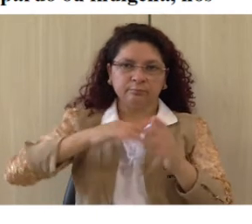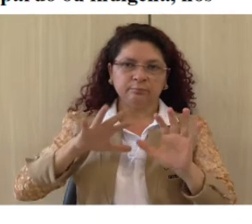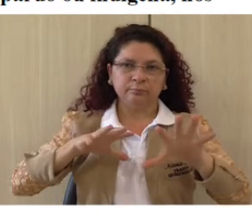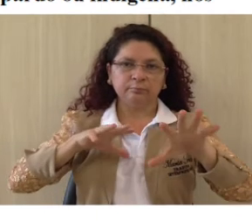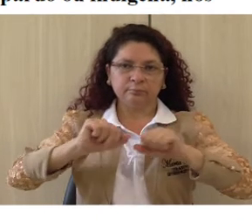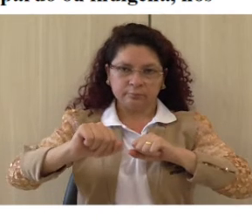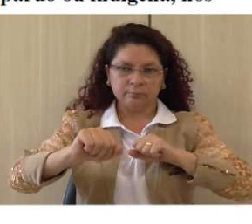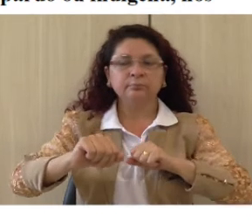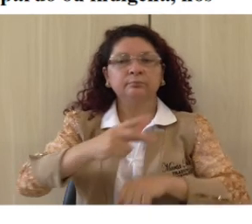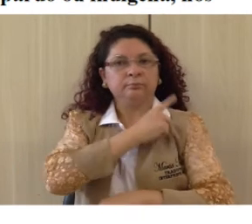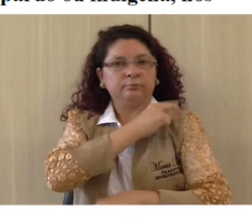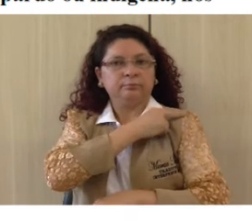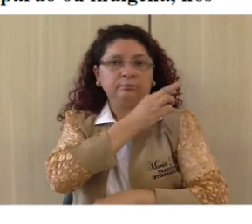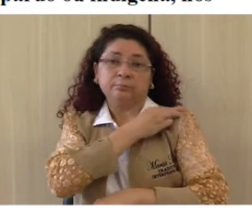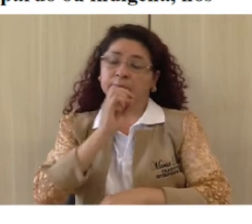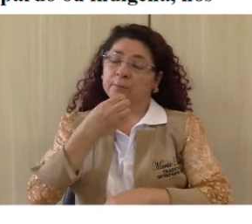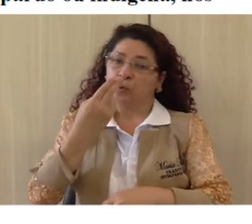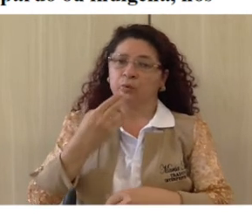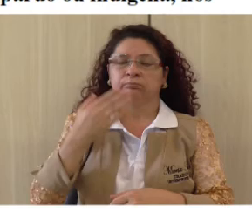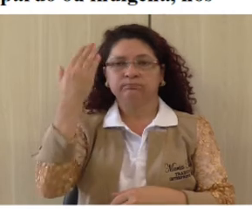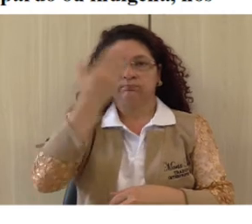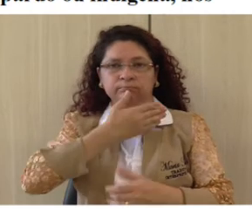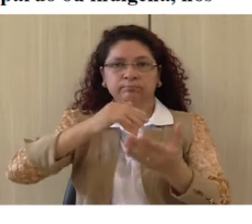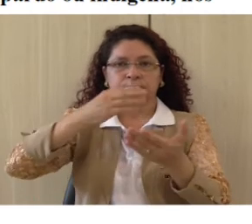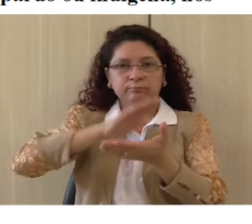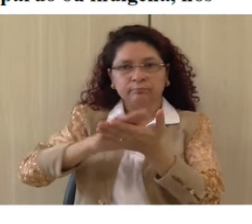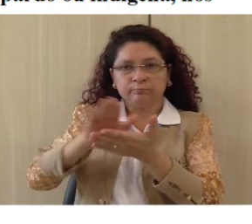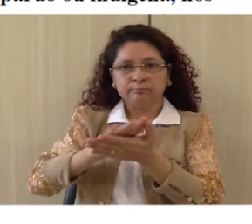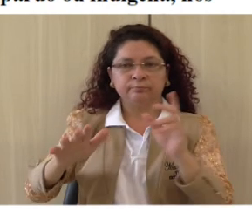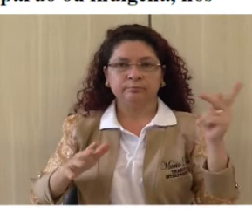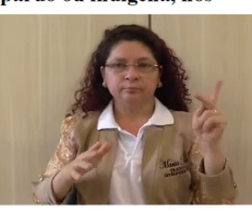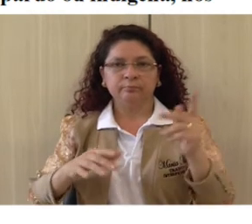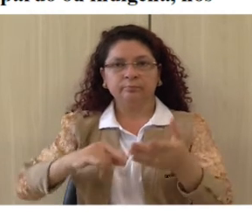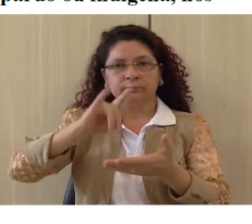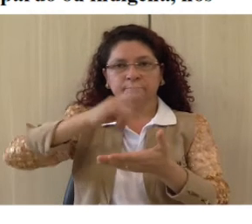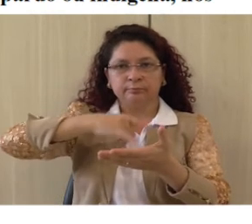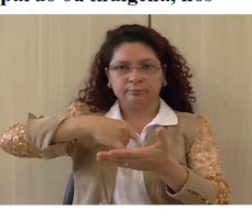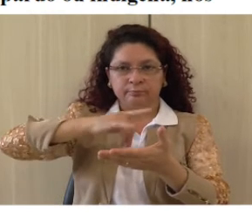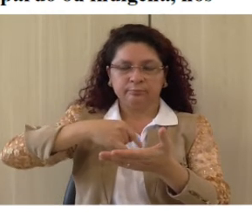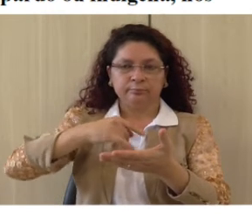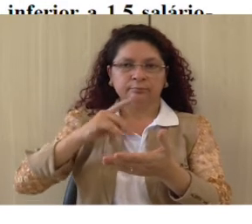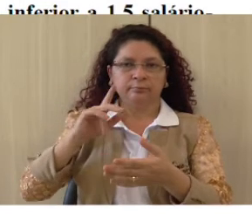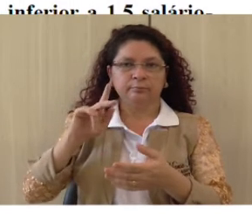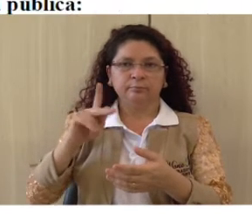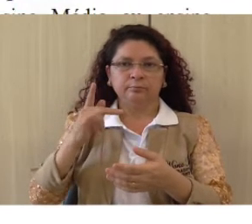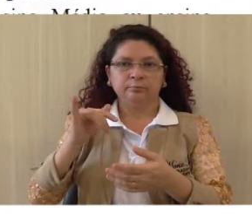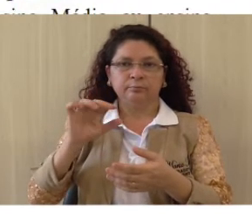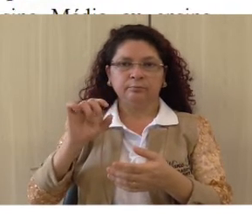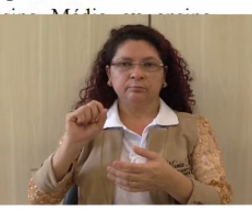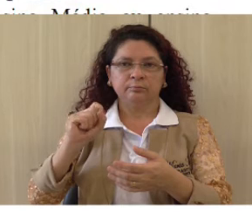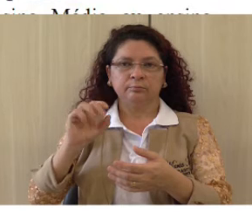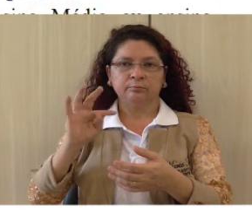do ensino médio ou documento equivalente, original e cópia. H. Histórico escolar do ensino médio, original e